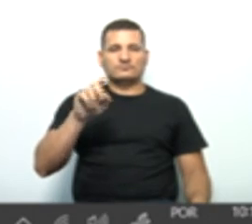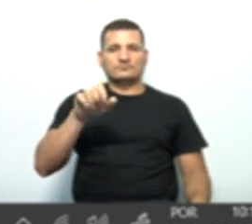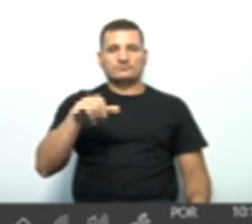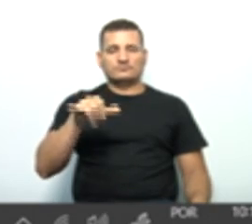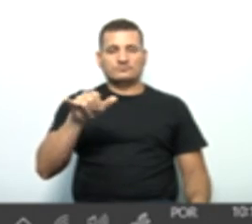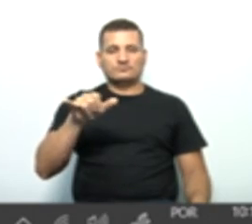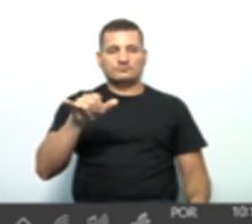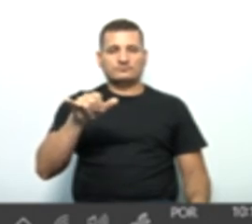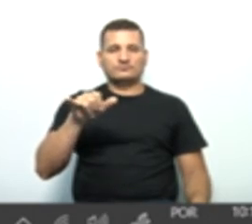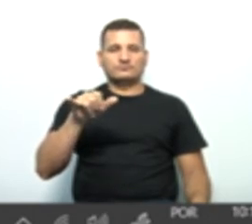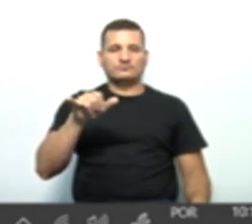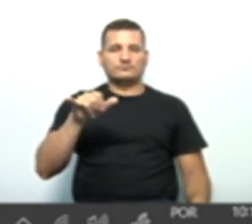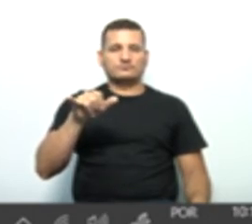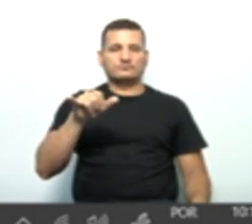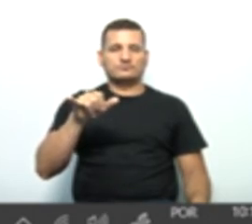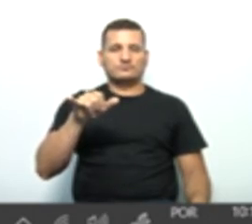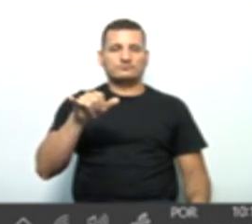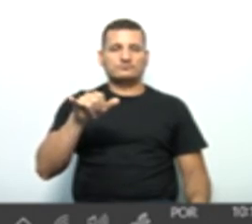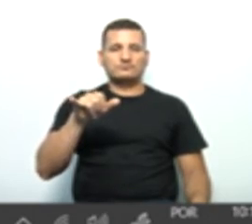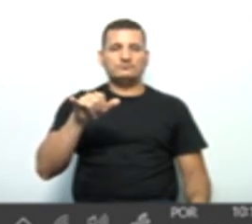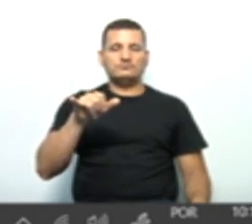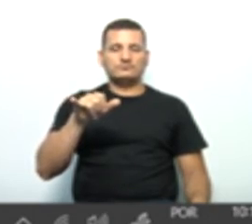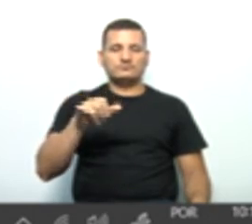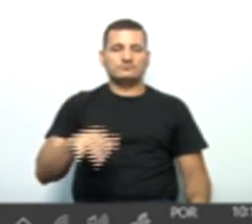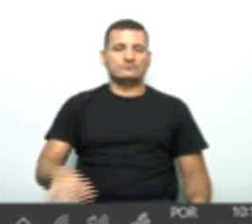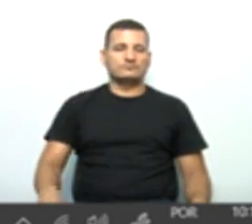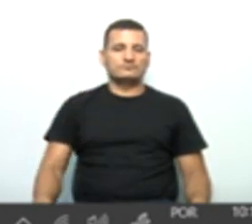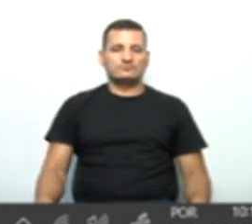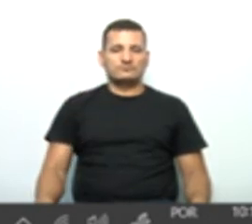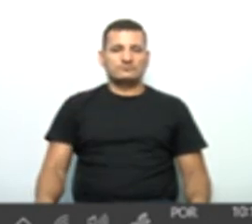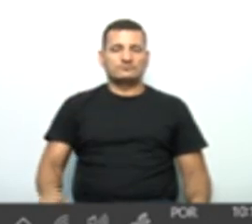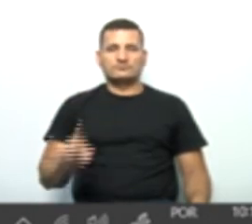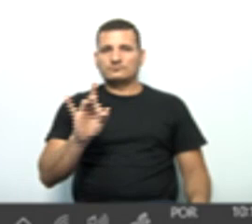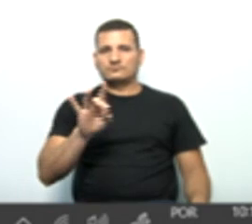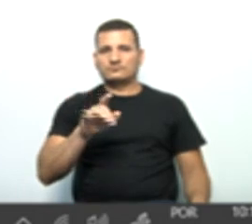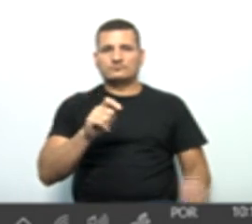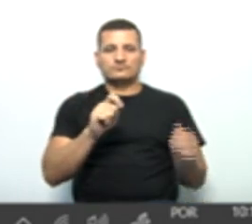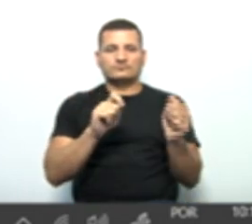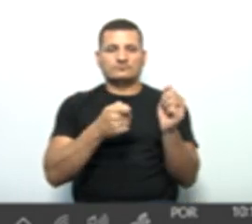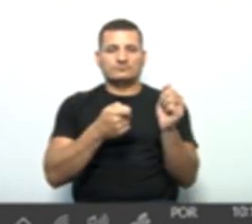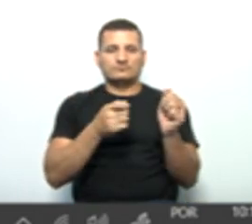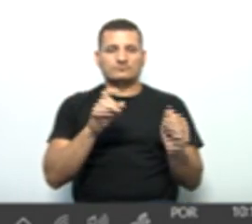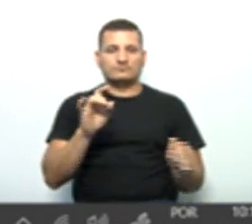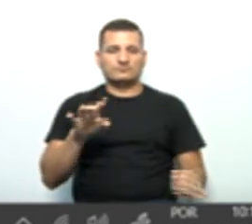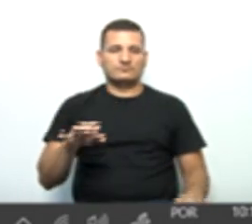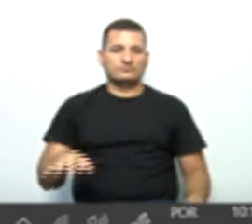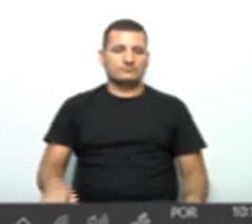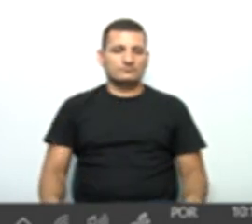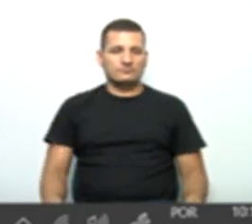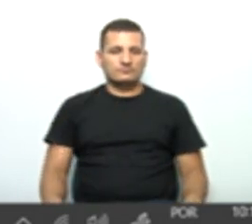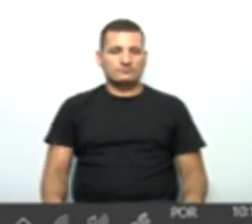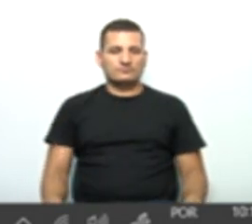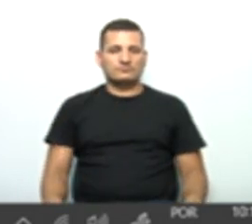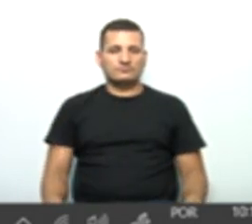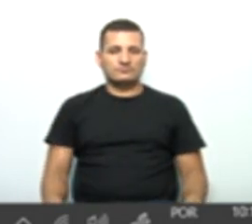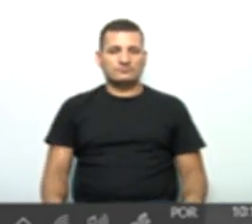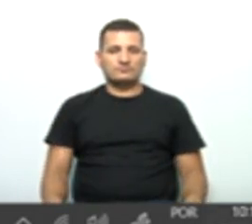E vou mostrar que ele mostre para mim somente as chaves, né? Vou dar um enter aqui. Opa.